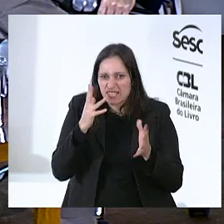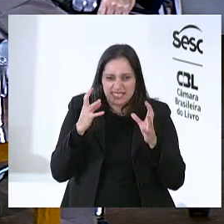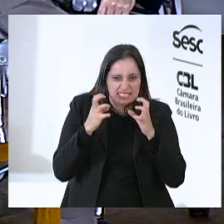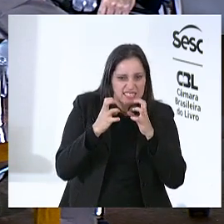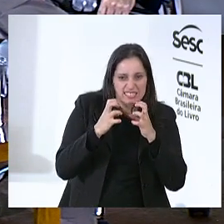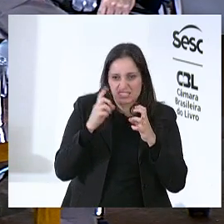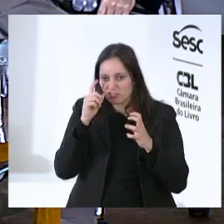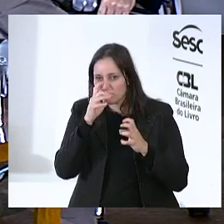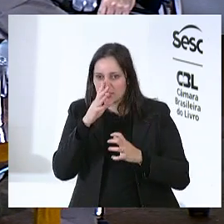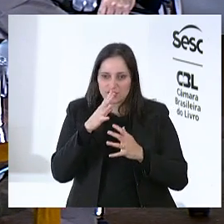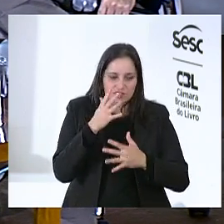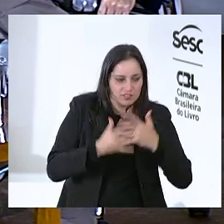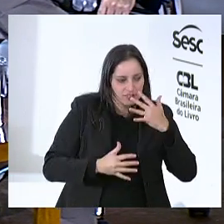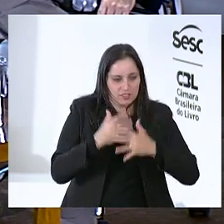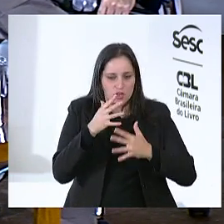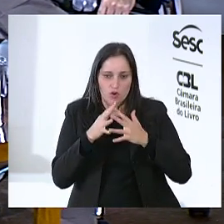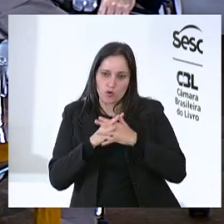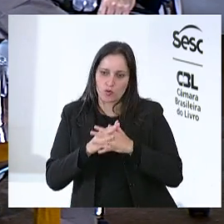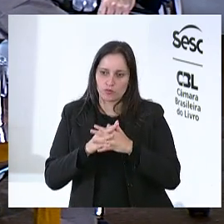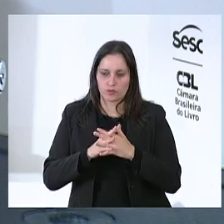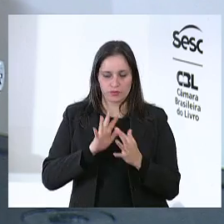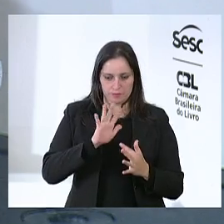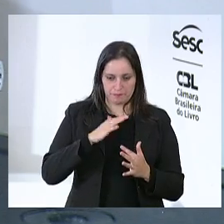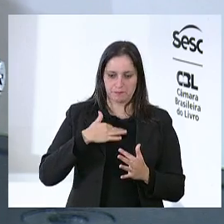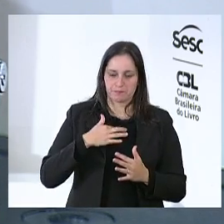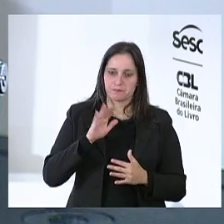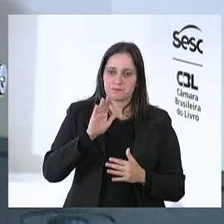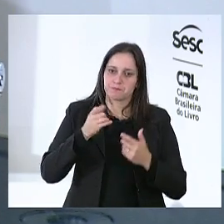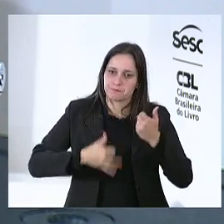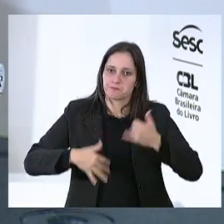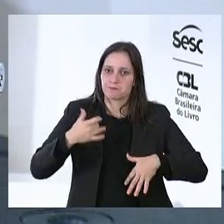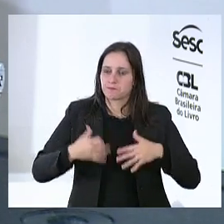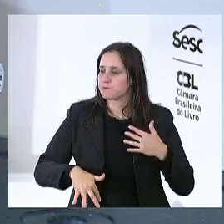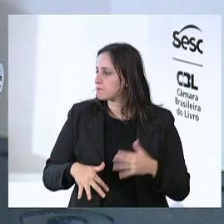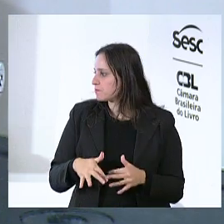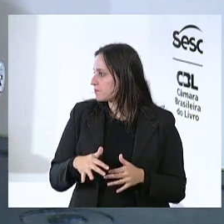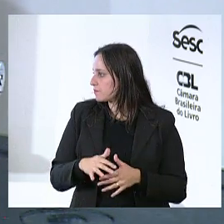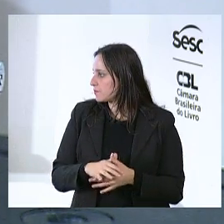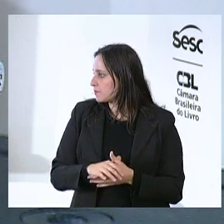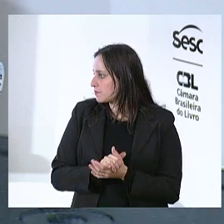Deixa eu comentar. Primeiro que eu fui parar